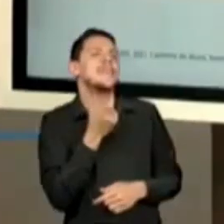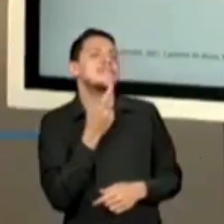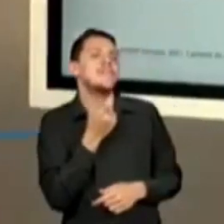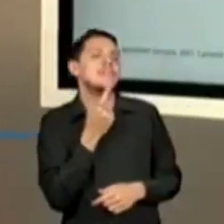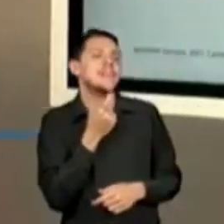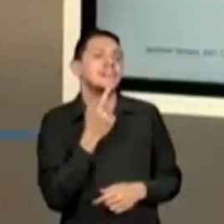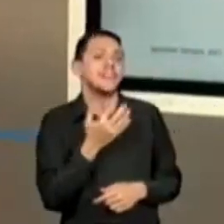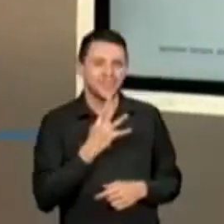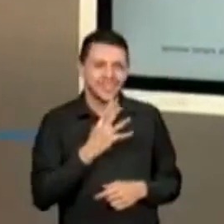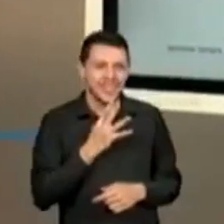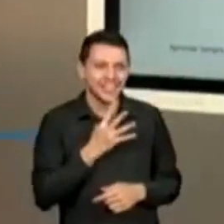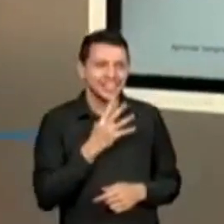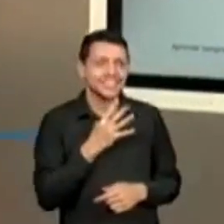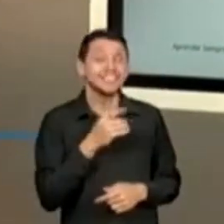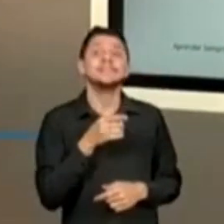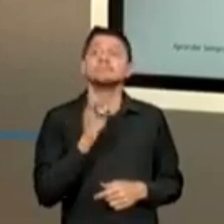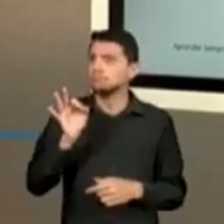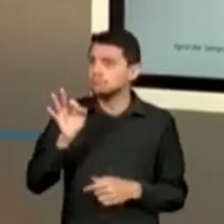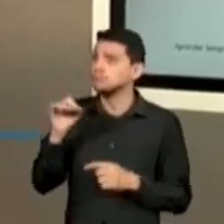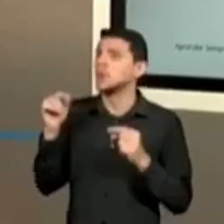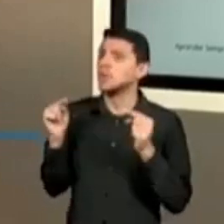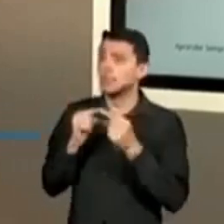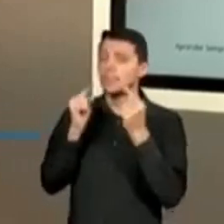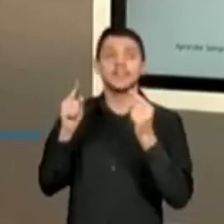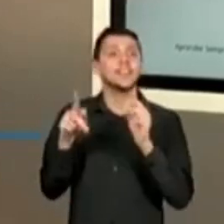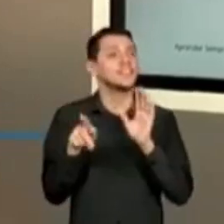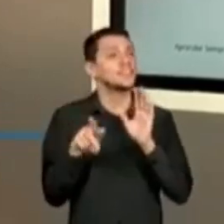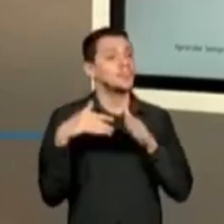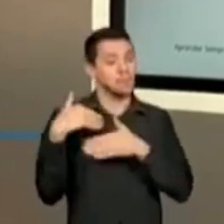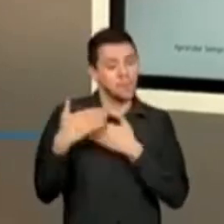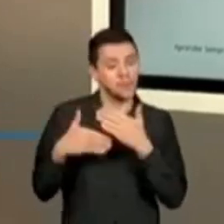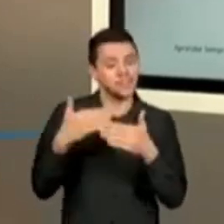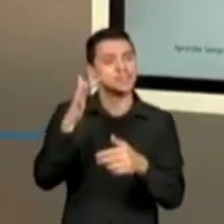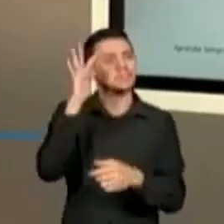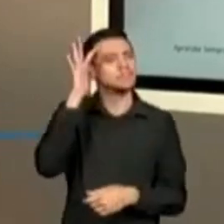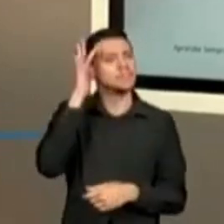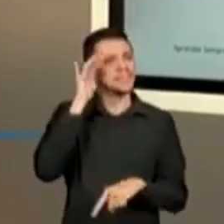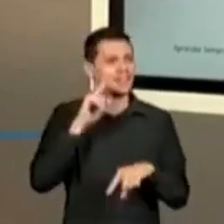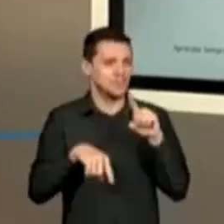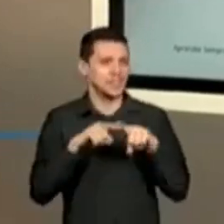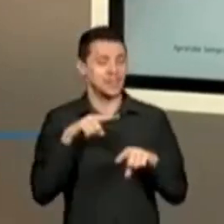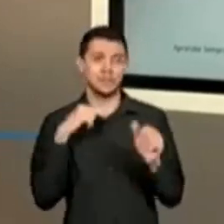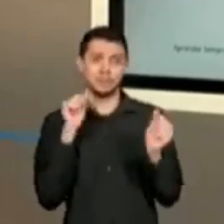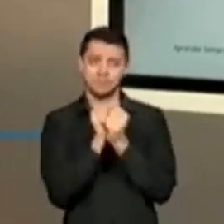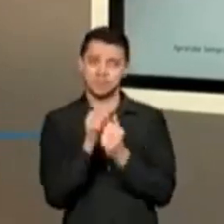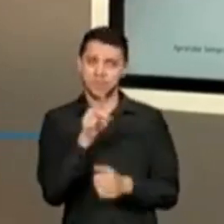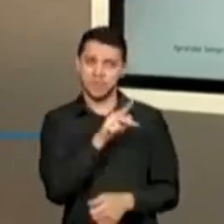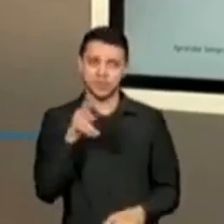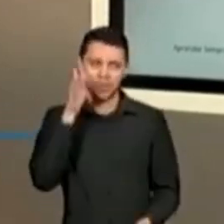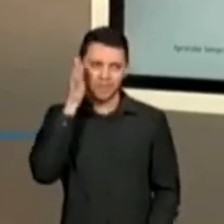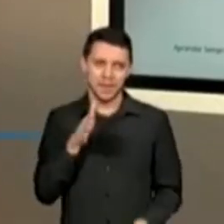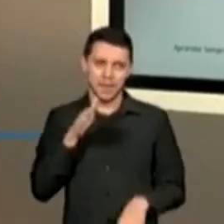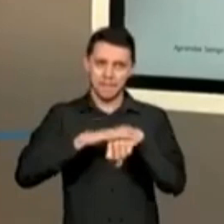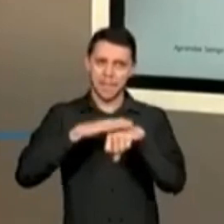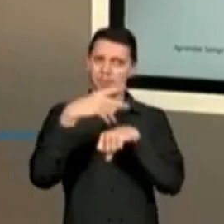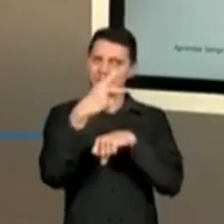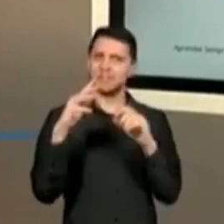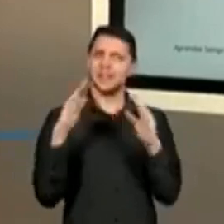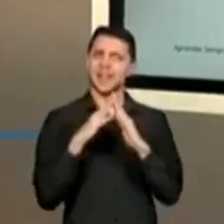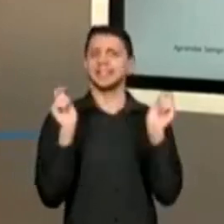verdade. E todo esse processo de pensar os objetos aqui, que a gente está fazendo, eu e a professora Fran, vocês podem fazer aí em casa